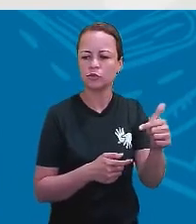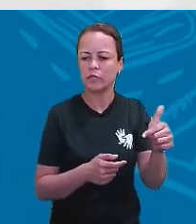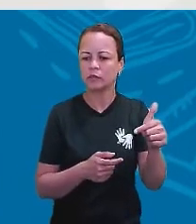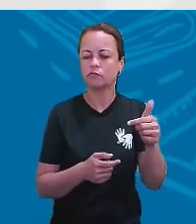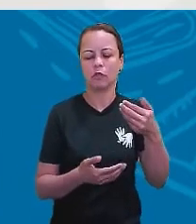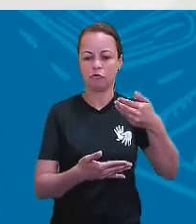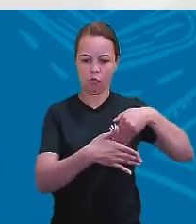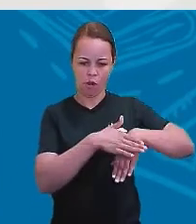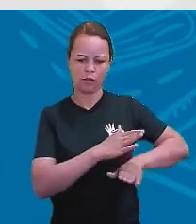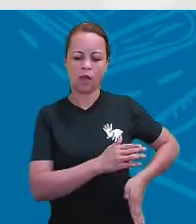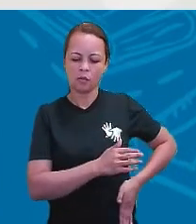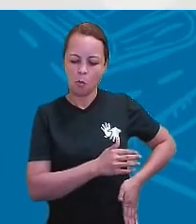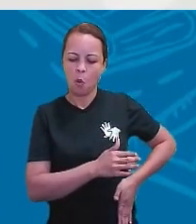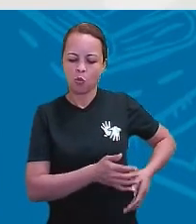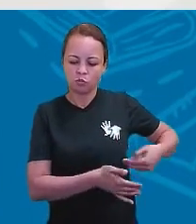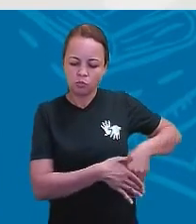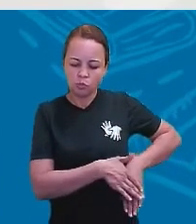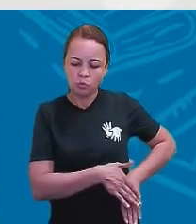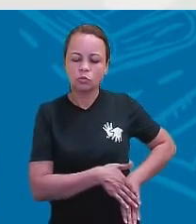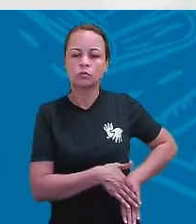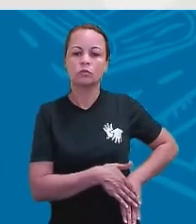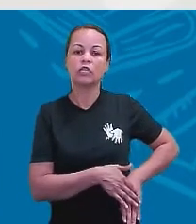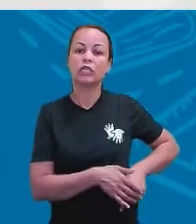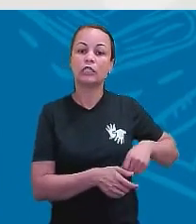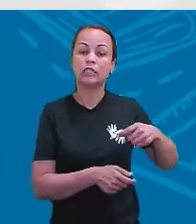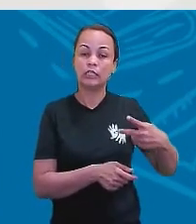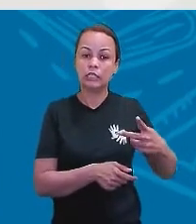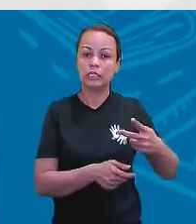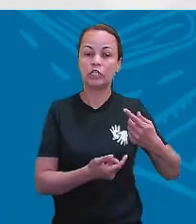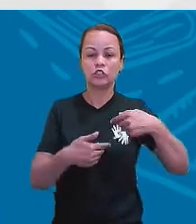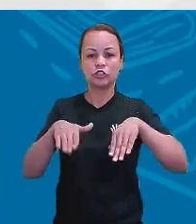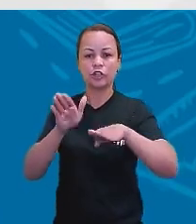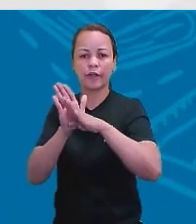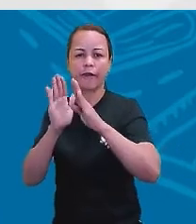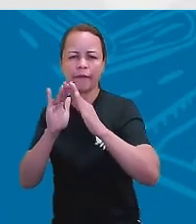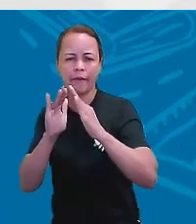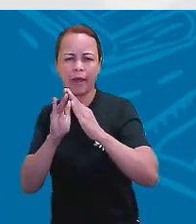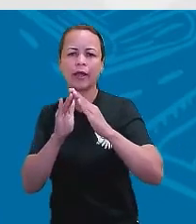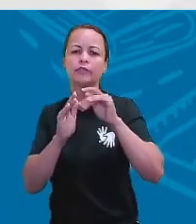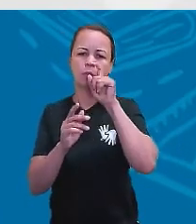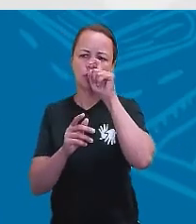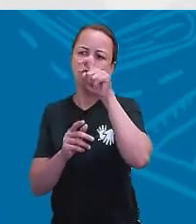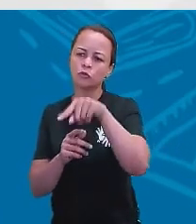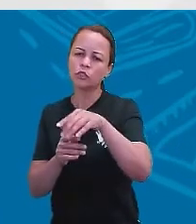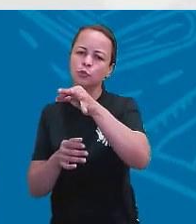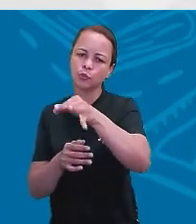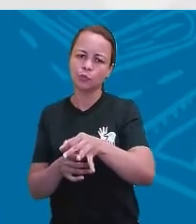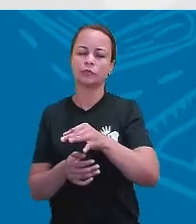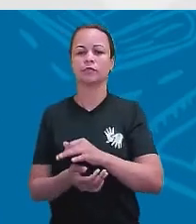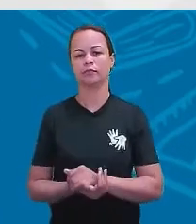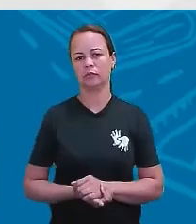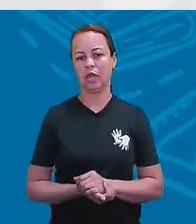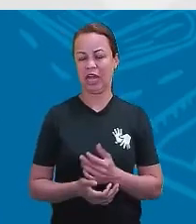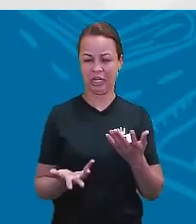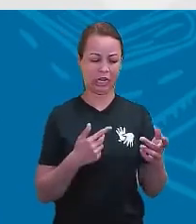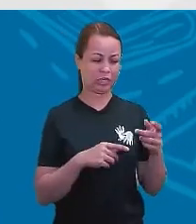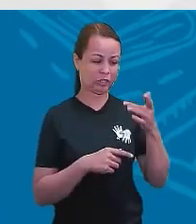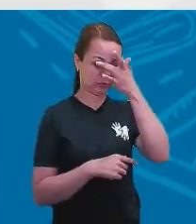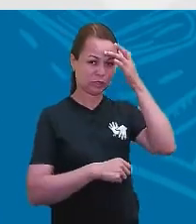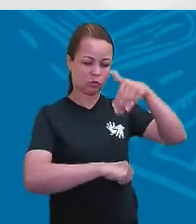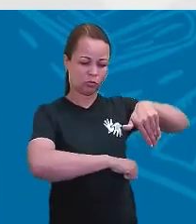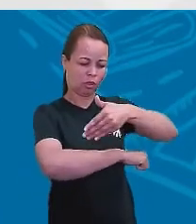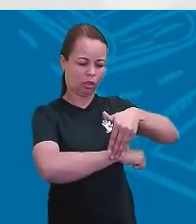tem um lixo, tá certo? Vamos acabar com esse mau costume de quando a gente olha para o lado que a gente não encontra um lixeiro, a gente acabar